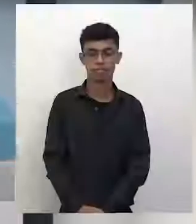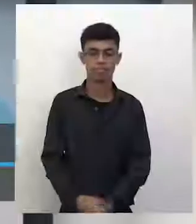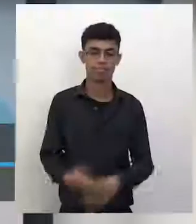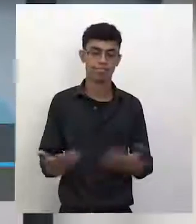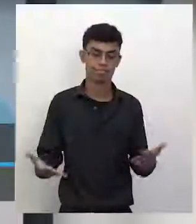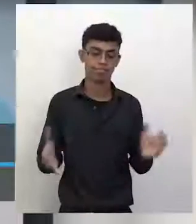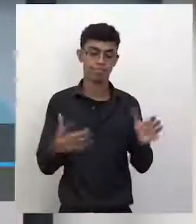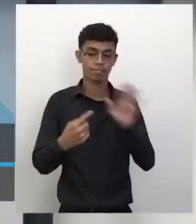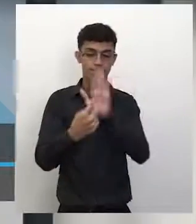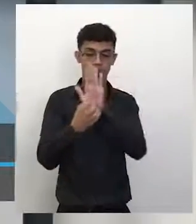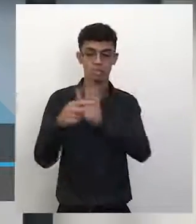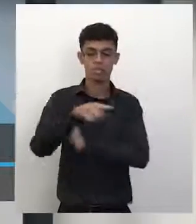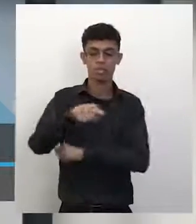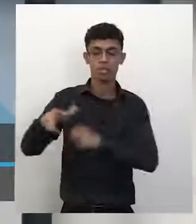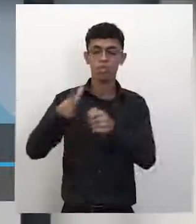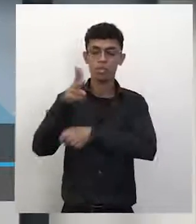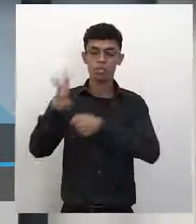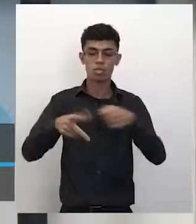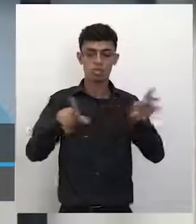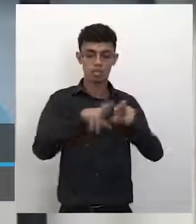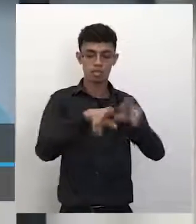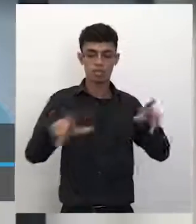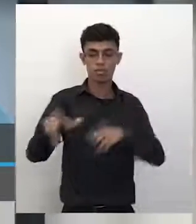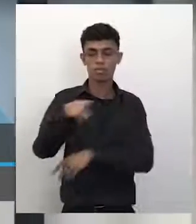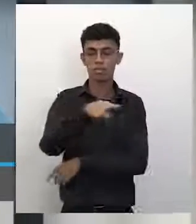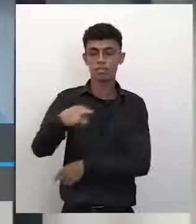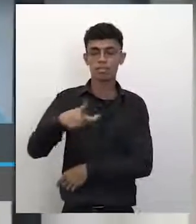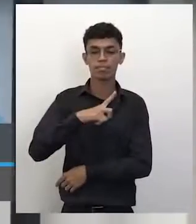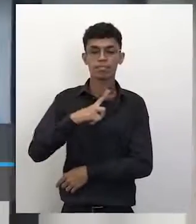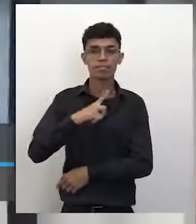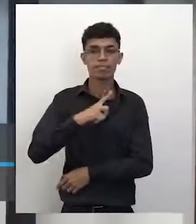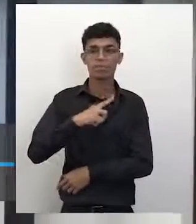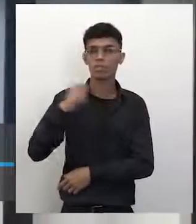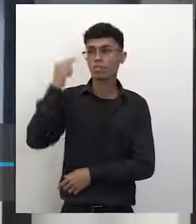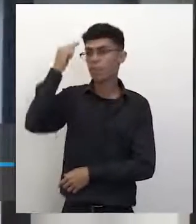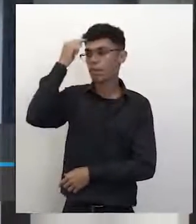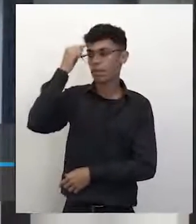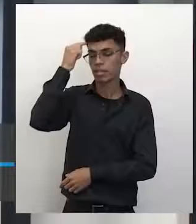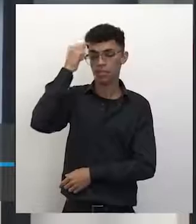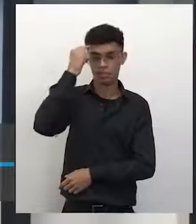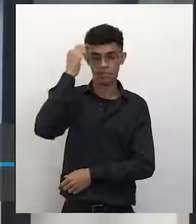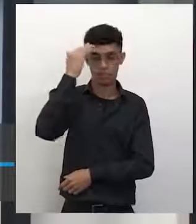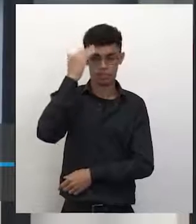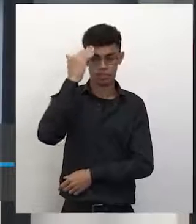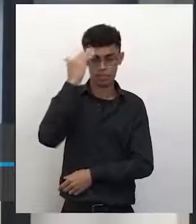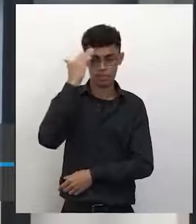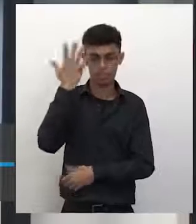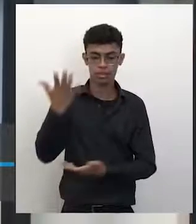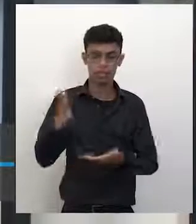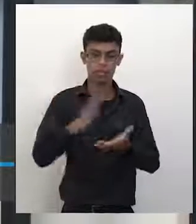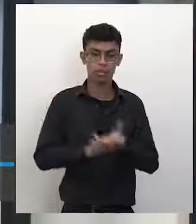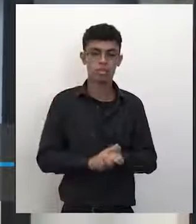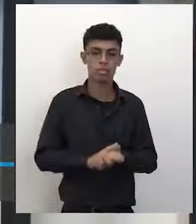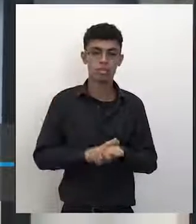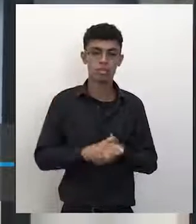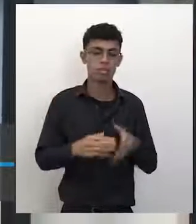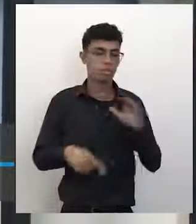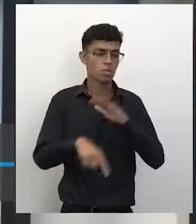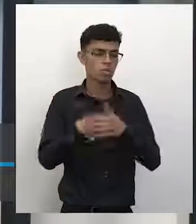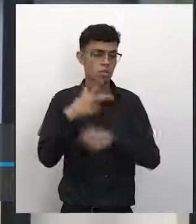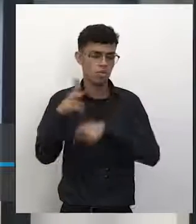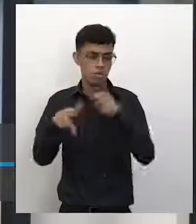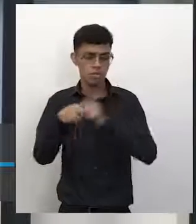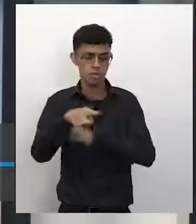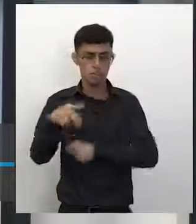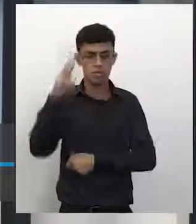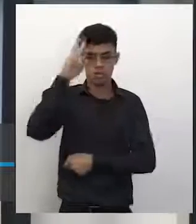Eu tô trazendo os vídeos diversos que é pra gente ter uma noção de, assim, você vê, é o primeiro vídeo que a gente passou, ela